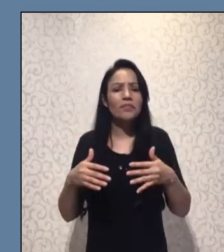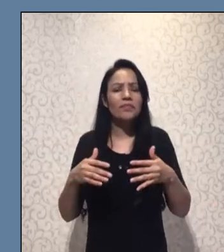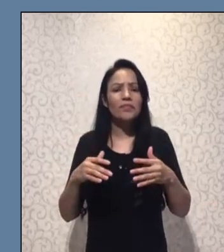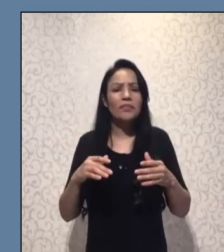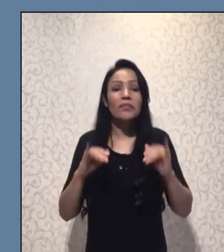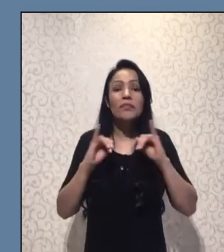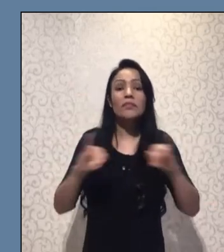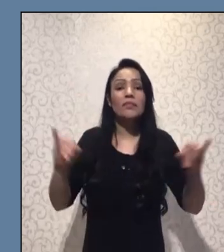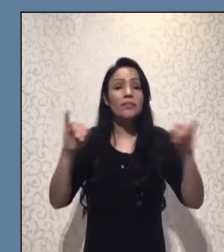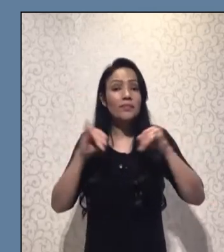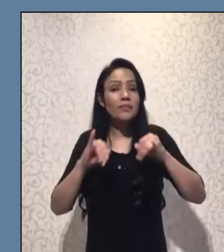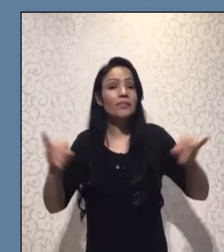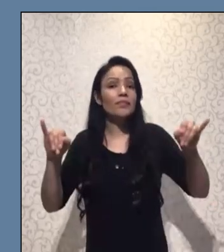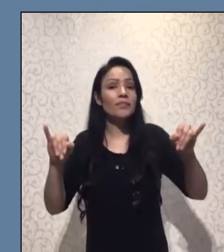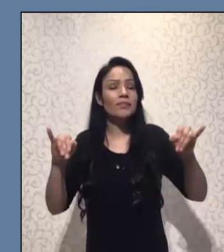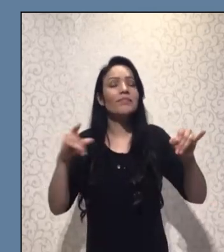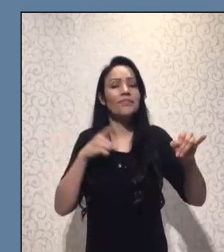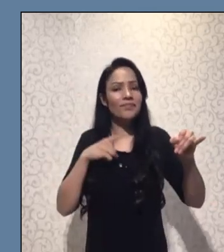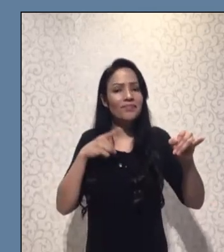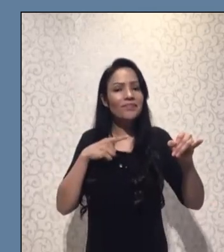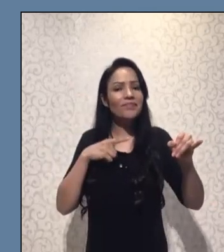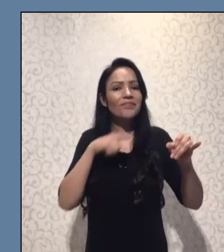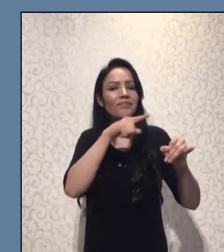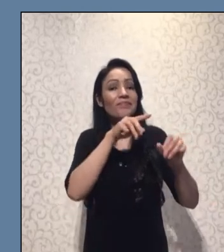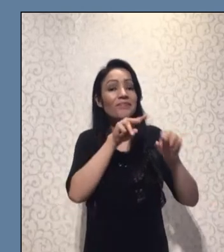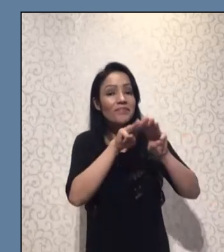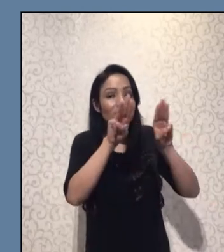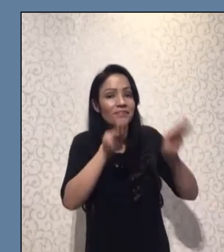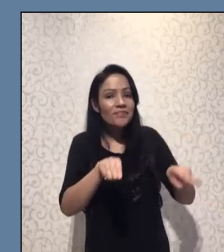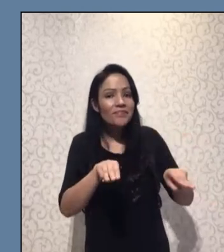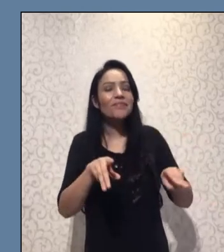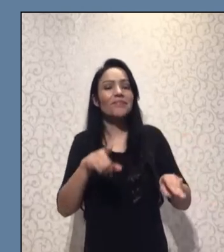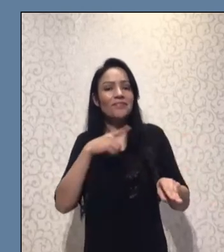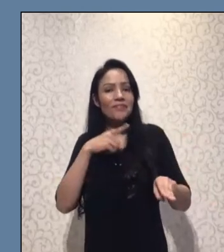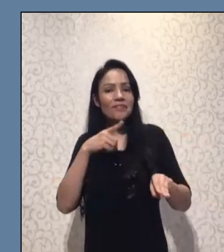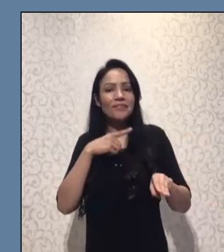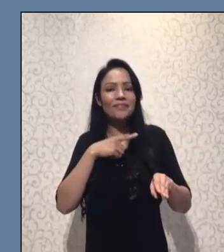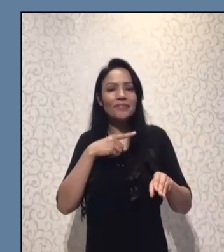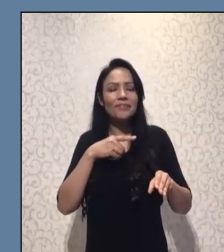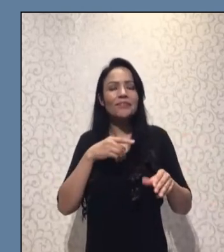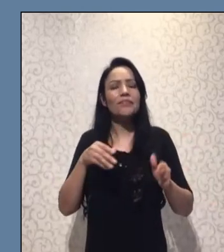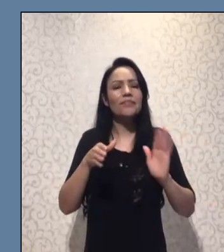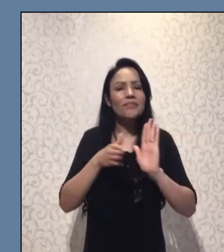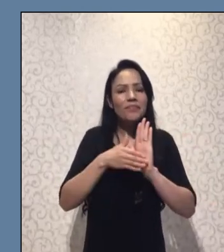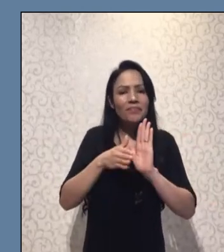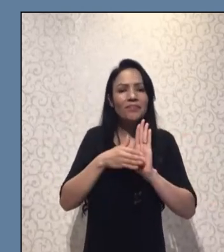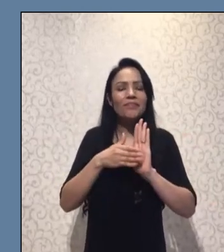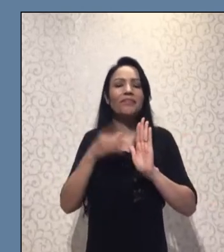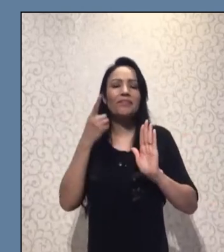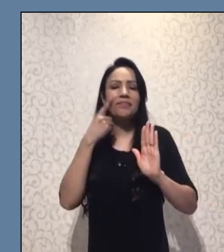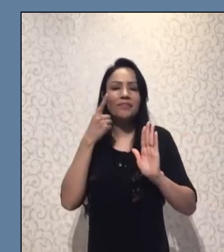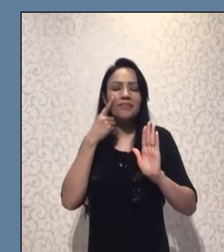divulgação do acervo, ou propostas de ações que, de alguma maneira,